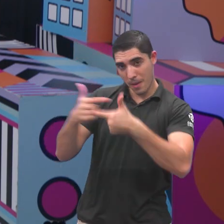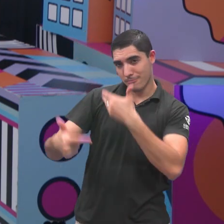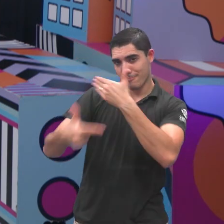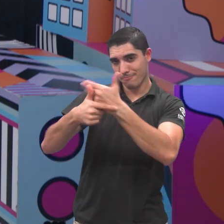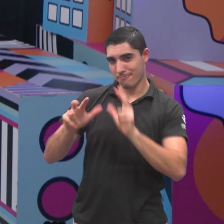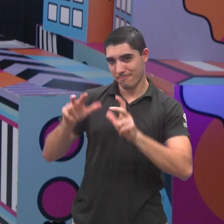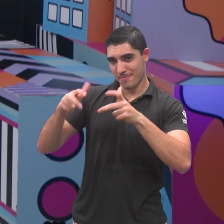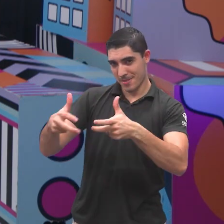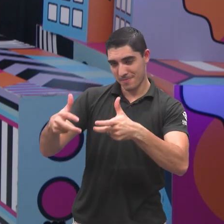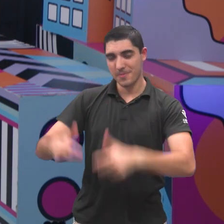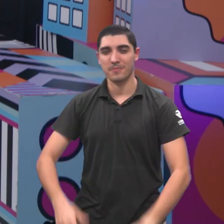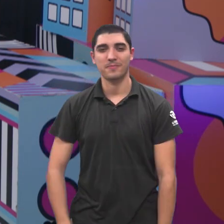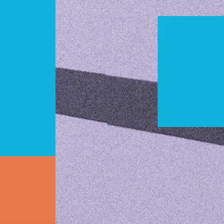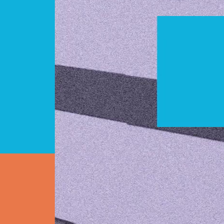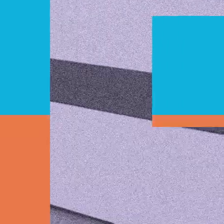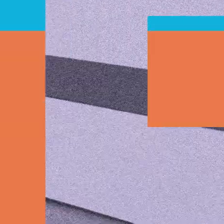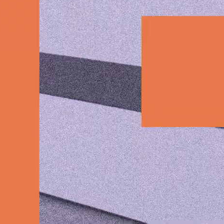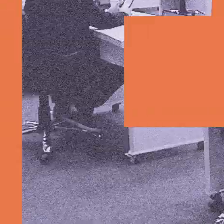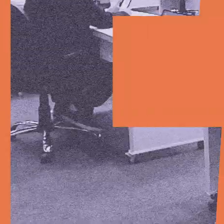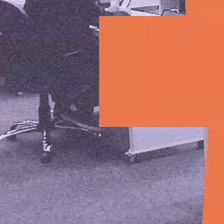quadro Atividade Legislativa.